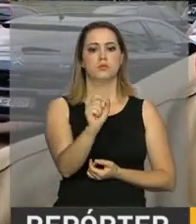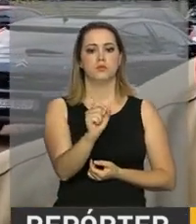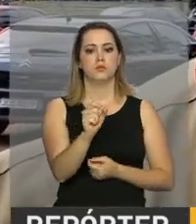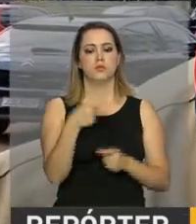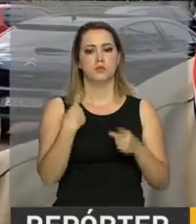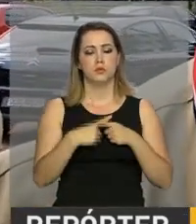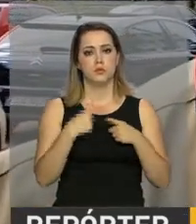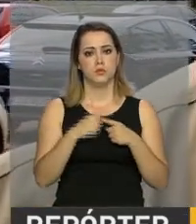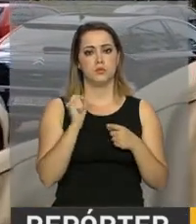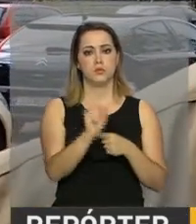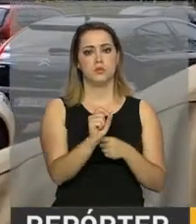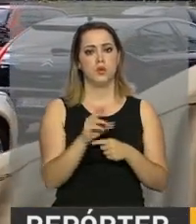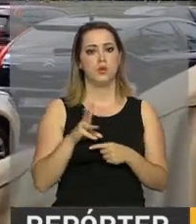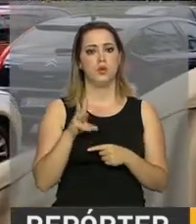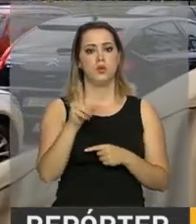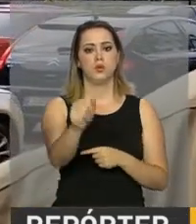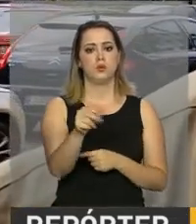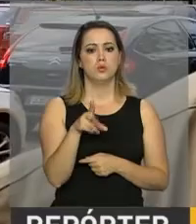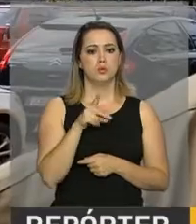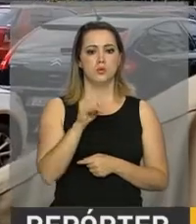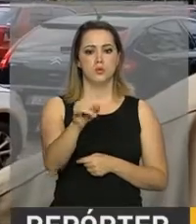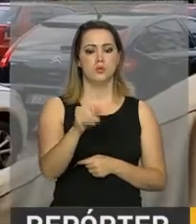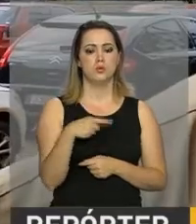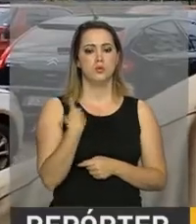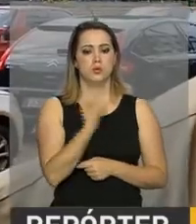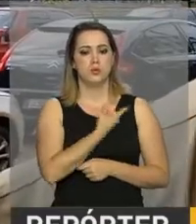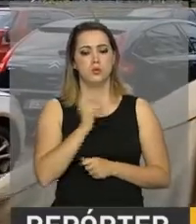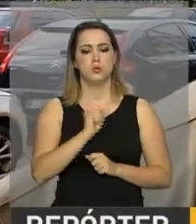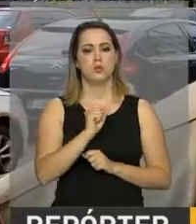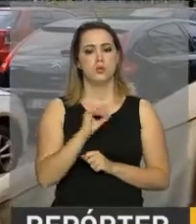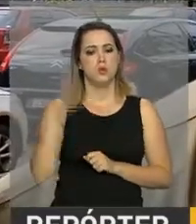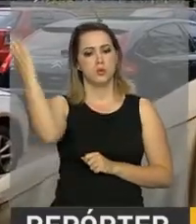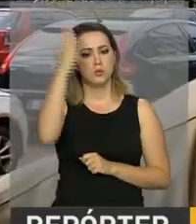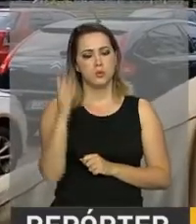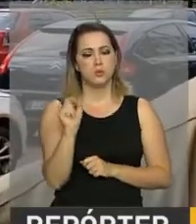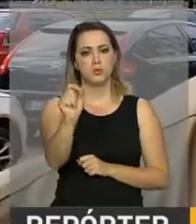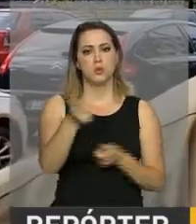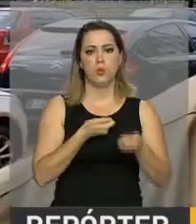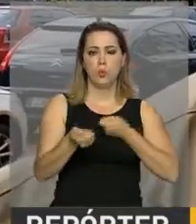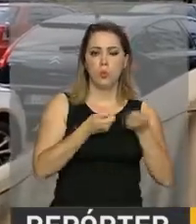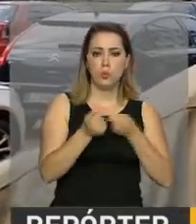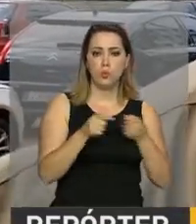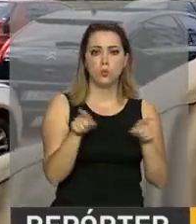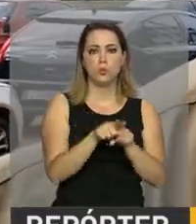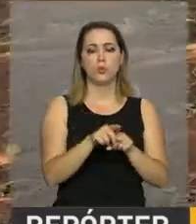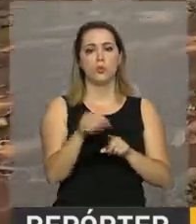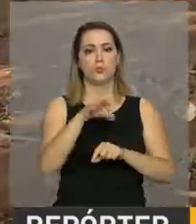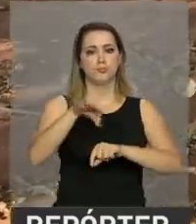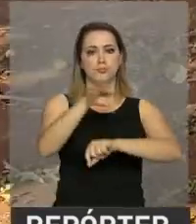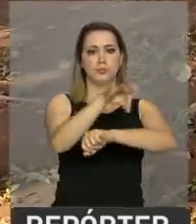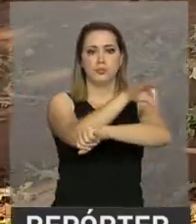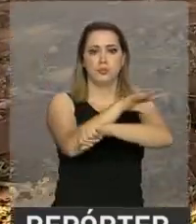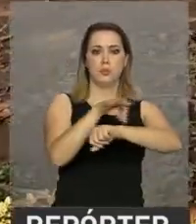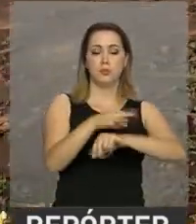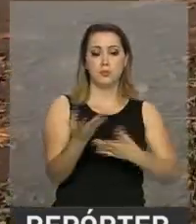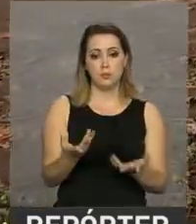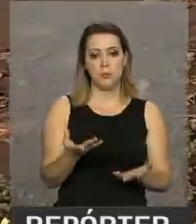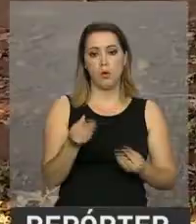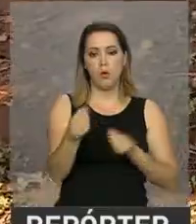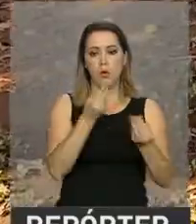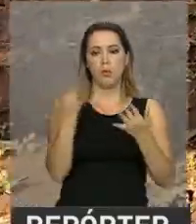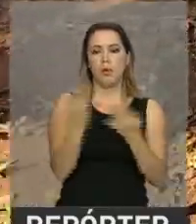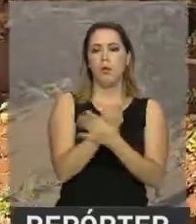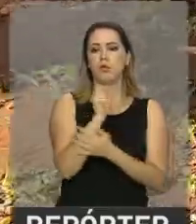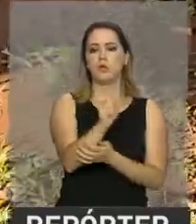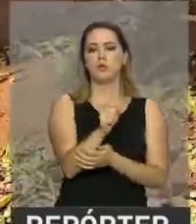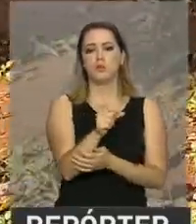ação ela é todo dia. A gente faz esse exercício a nível de campo, todos em nível nacional, que é o controle do Aedes aegypti. E como é que foi? A gente viu